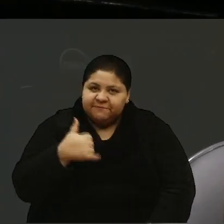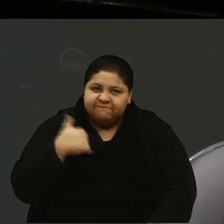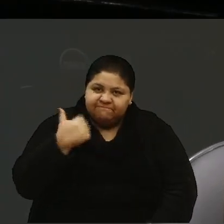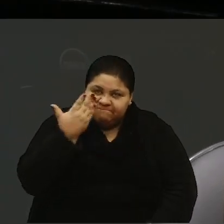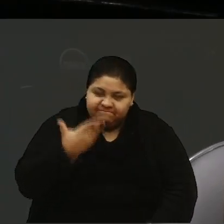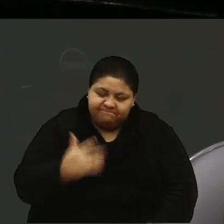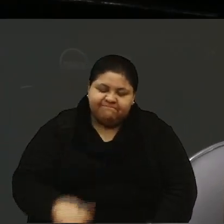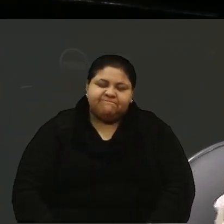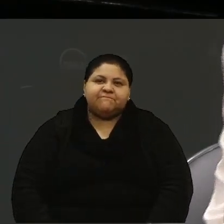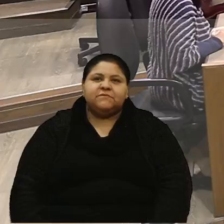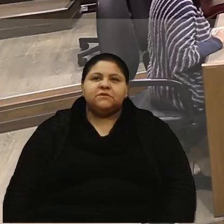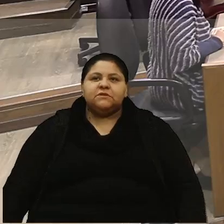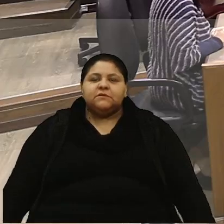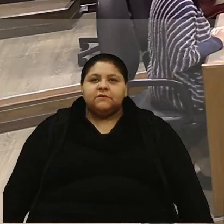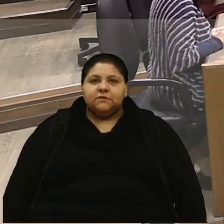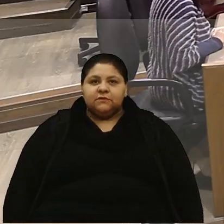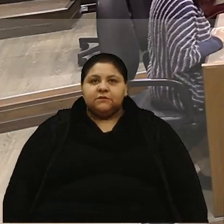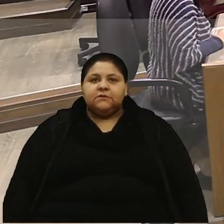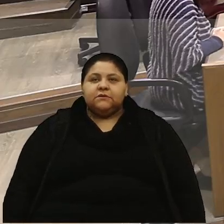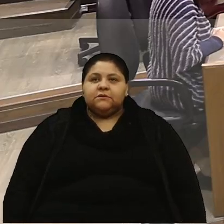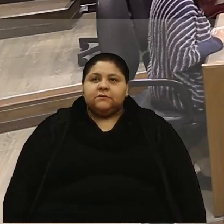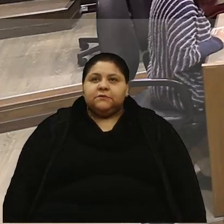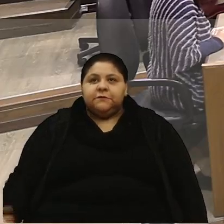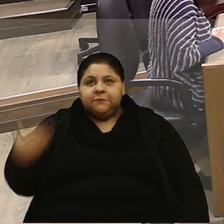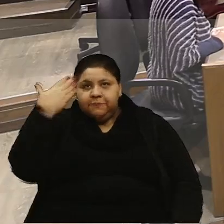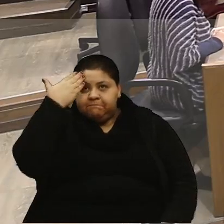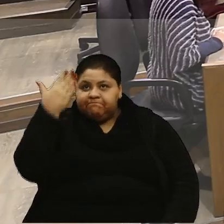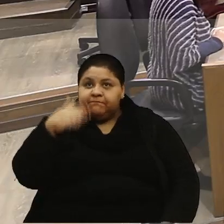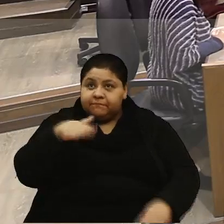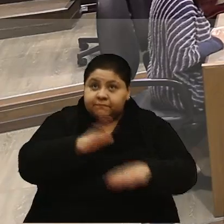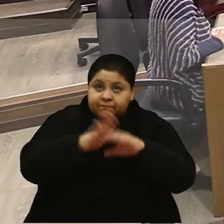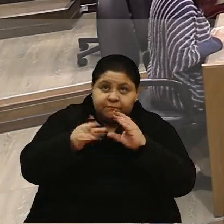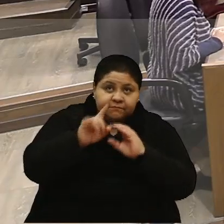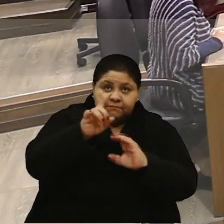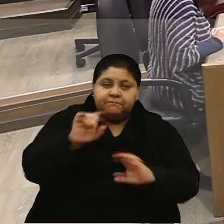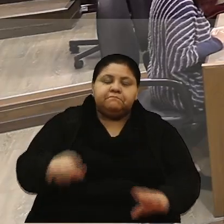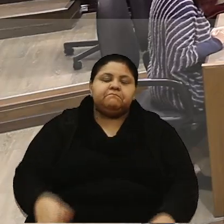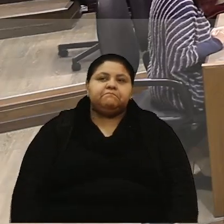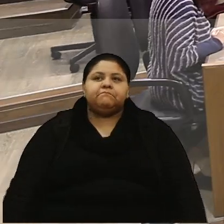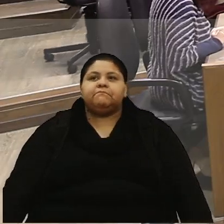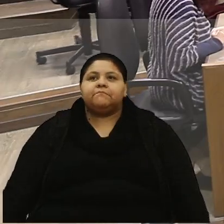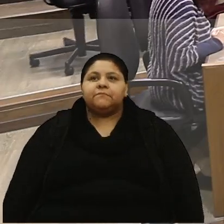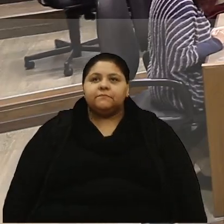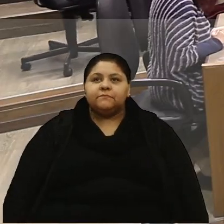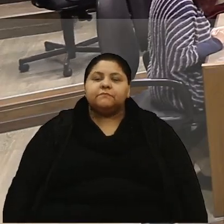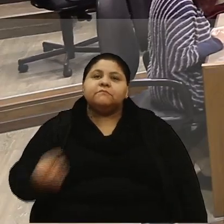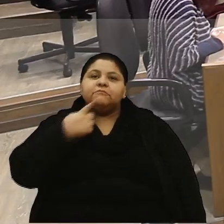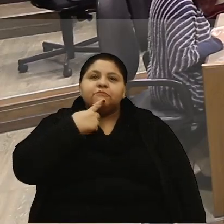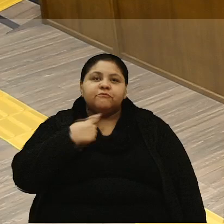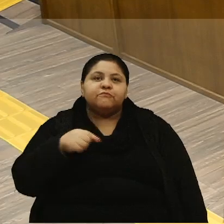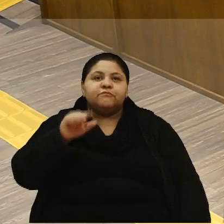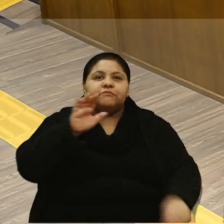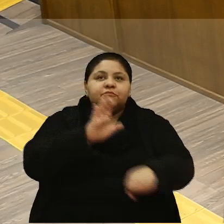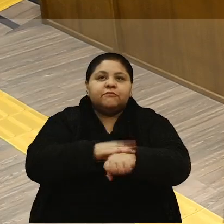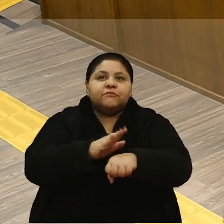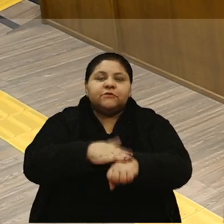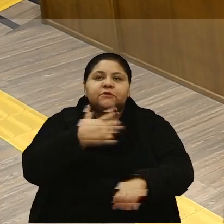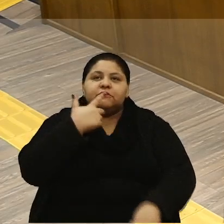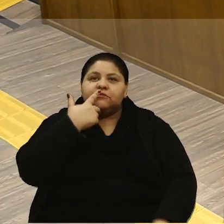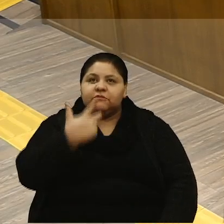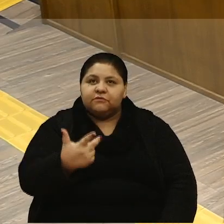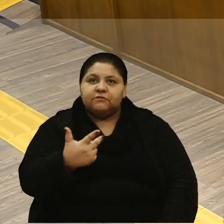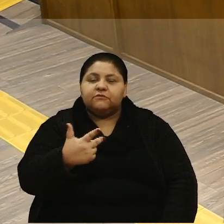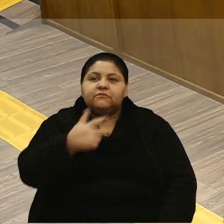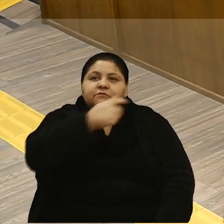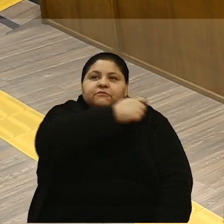senhor. Obrigado, vereador Cláudio. Mais algum vereador? Não? Então, gostaria de utilizar esse momento de citar aqui